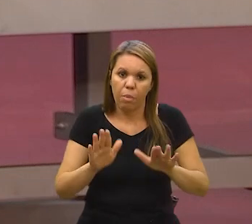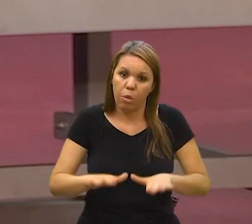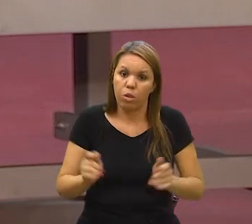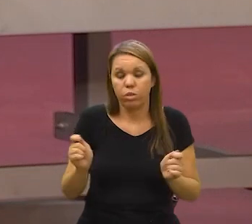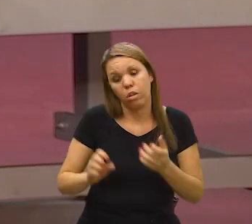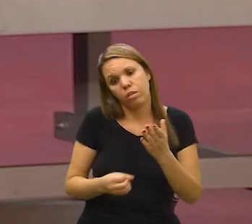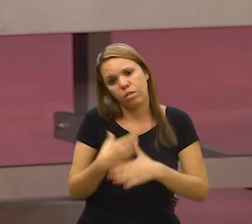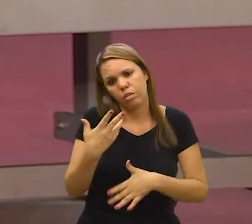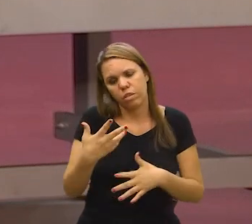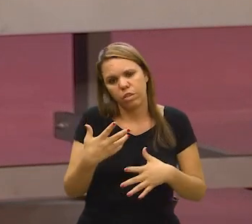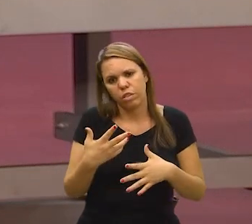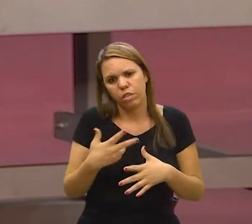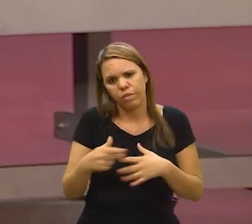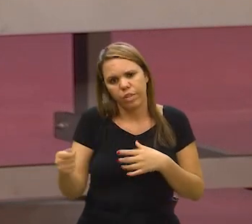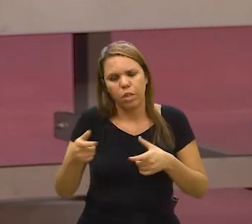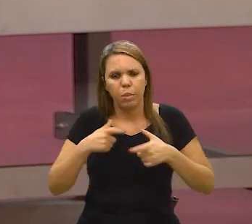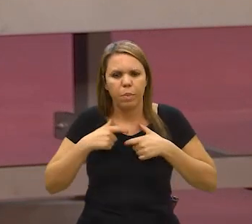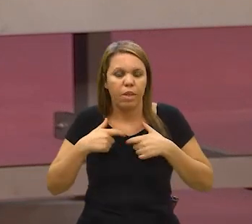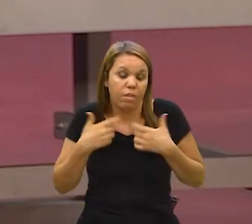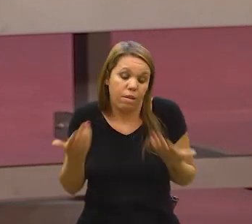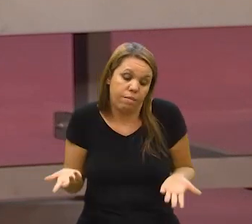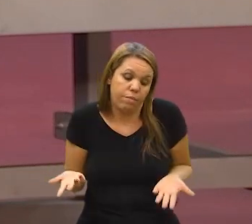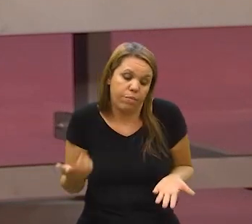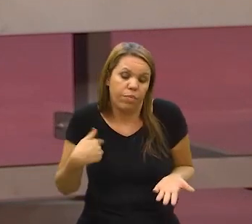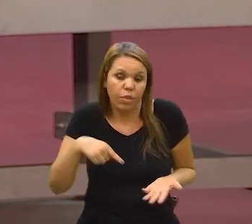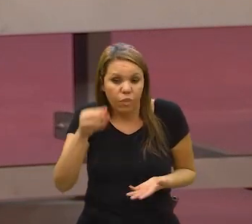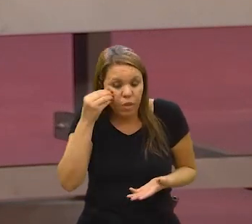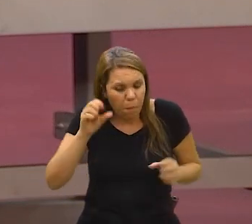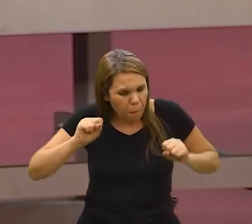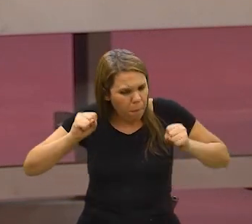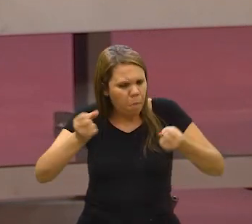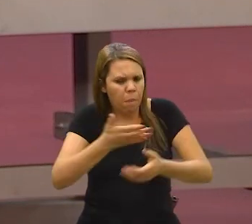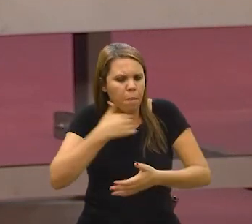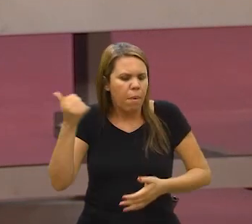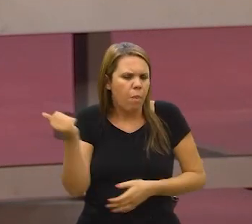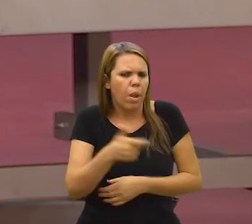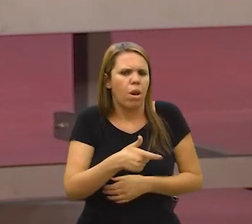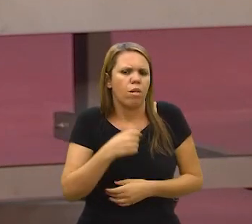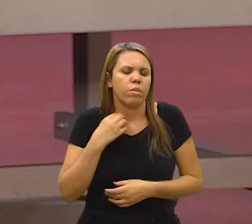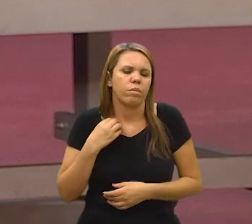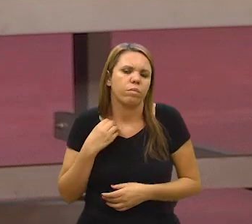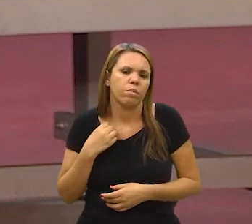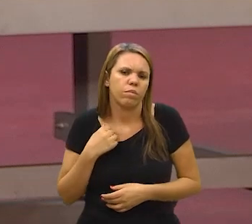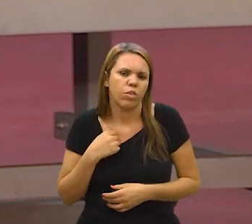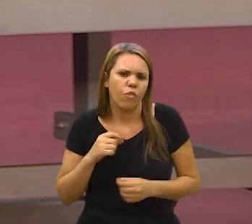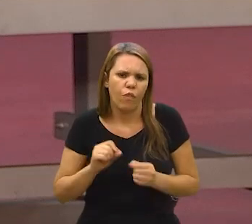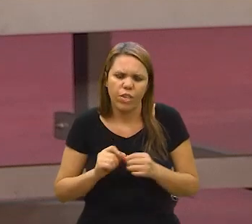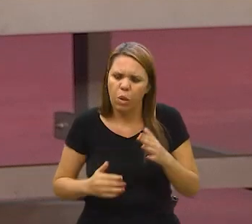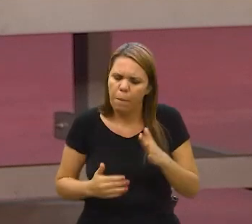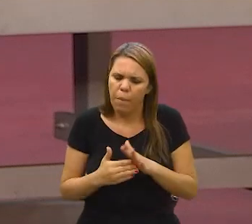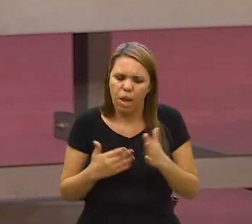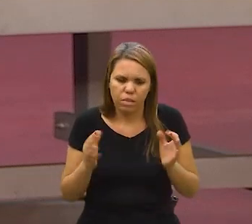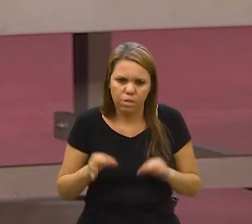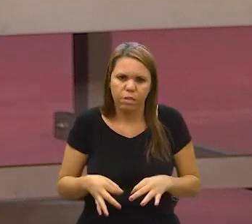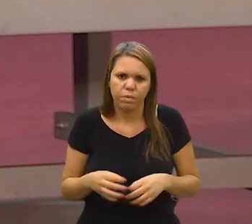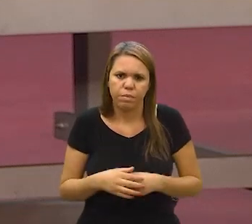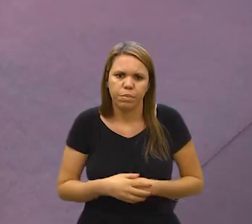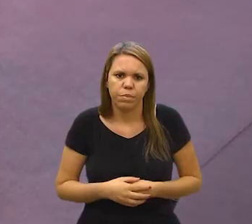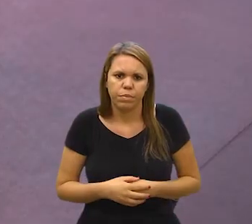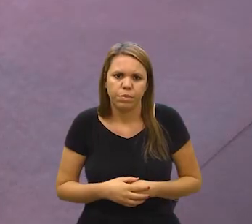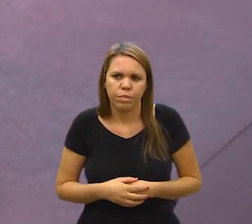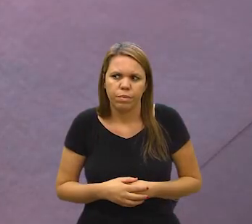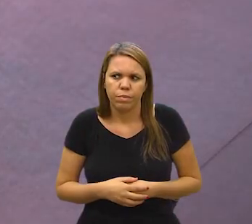quem sabe não brigar aí por uma medalha. Eu vou para ter uma performance muito boa e vou dar o meu máximo, isso é a